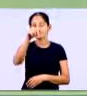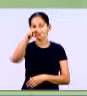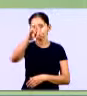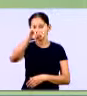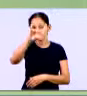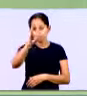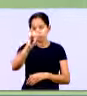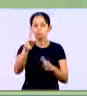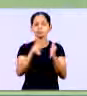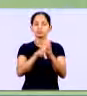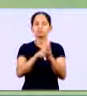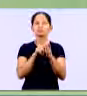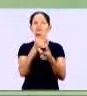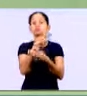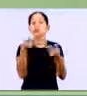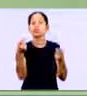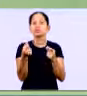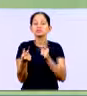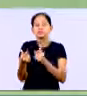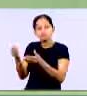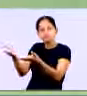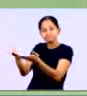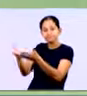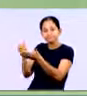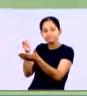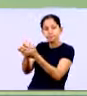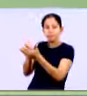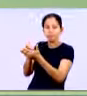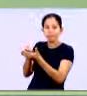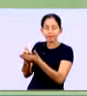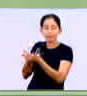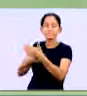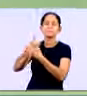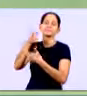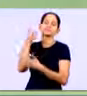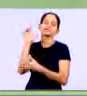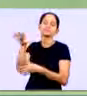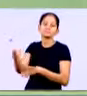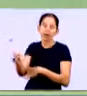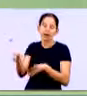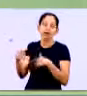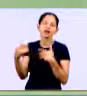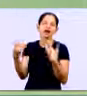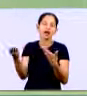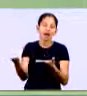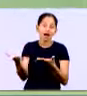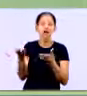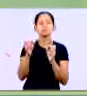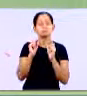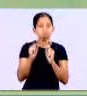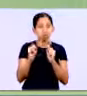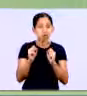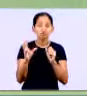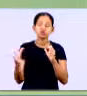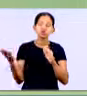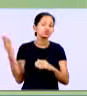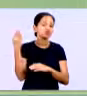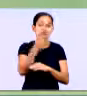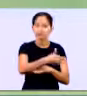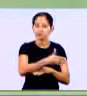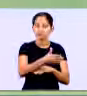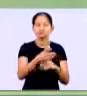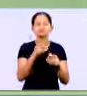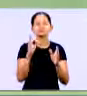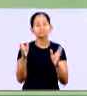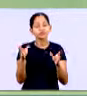serem calculadas as necessidades de produção, que a gente falou anteriormente, né, pode ser elaborado um orçamento de matérias-primas, direta,